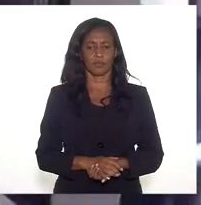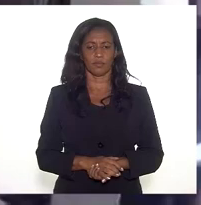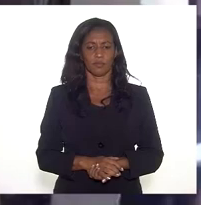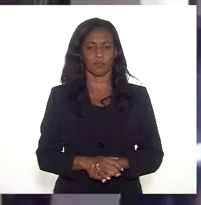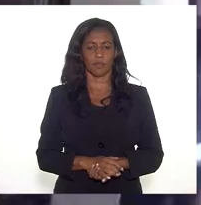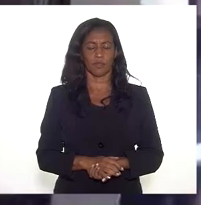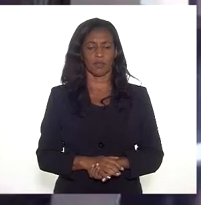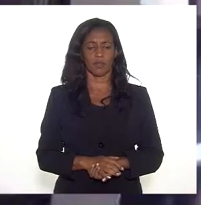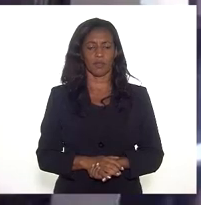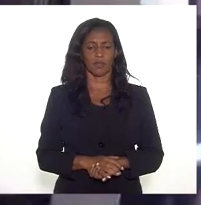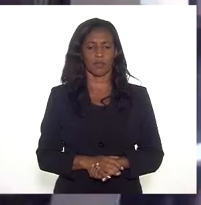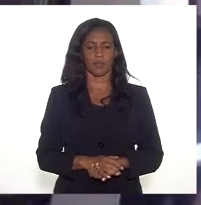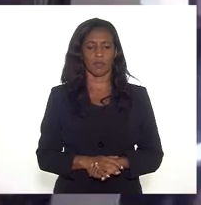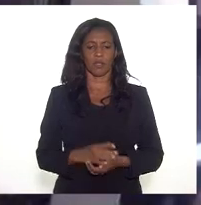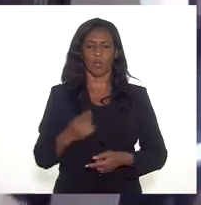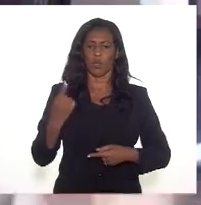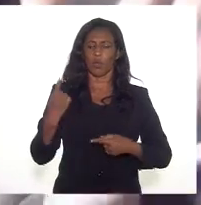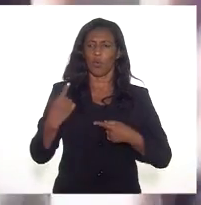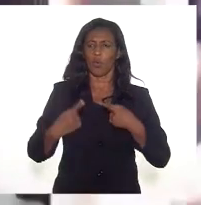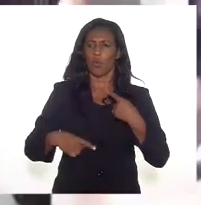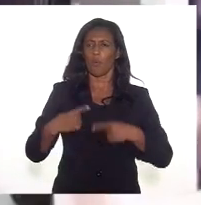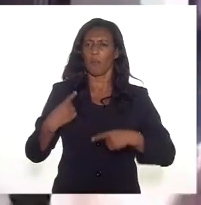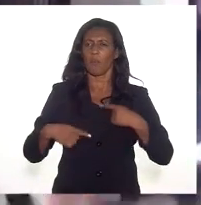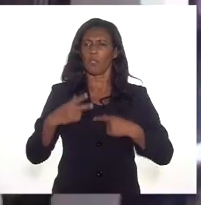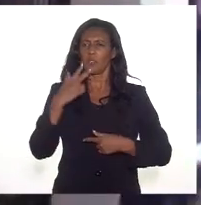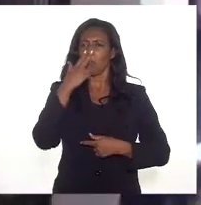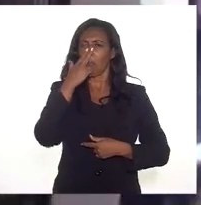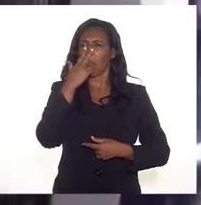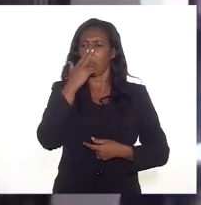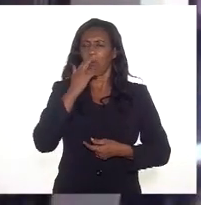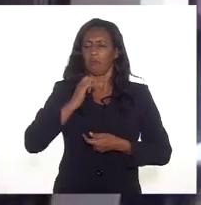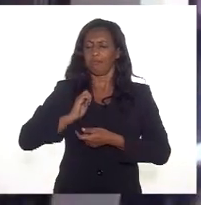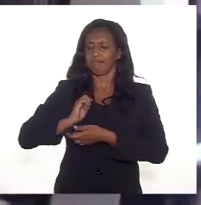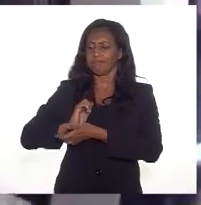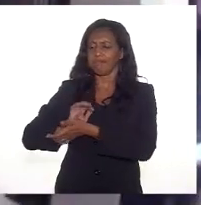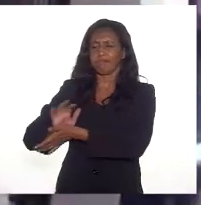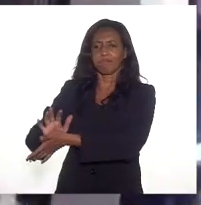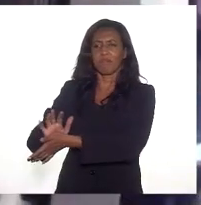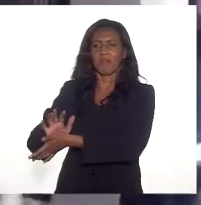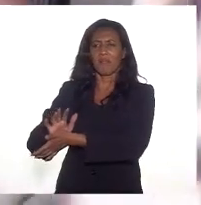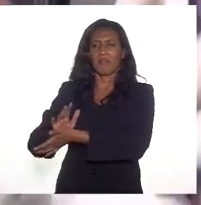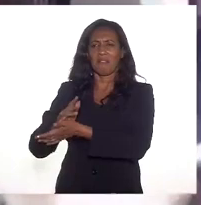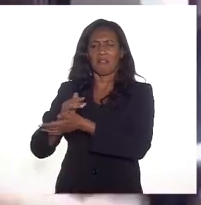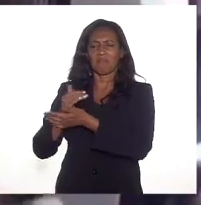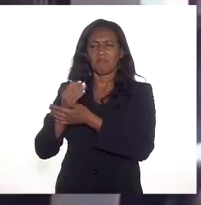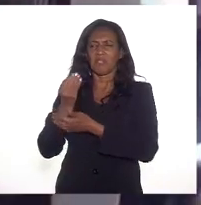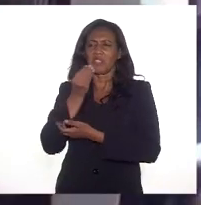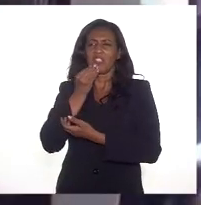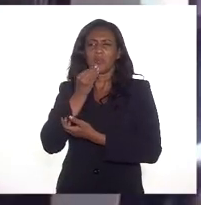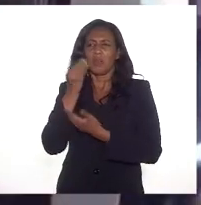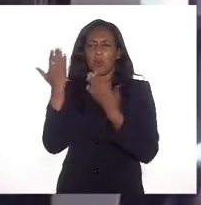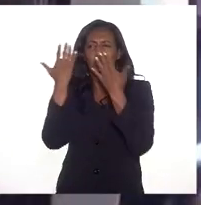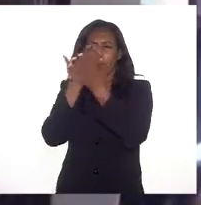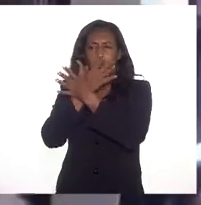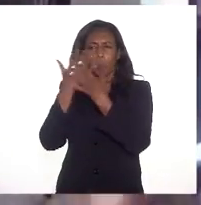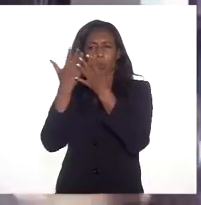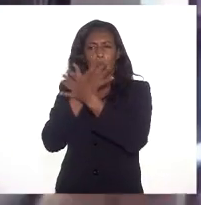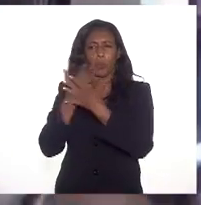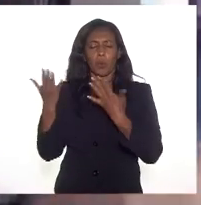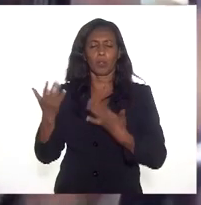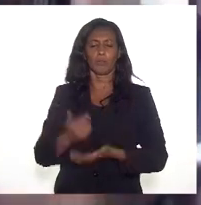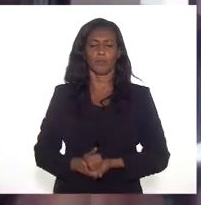uma política quase que desprezível, quase que invisível ao